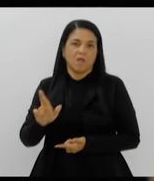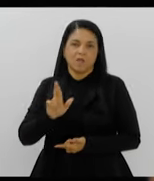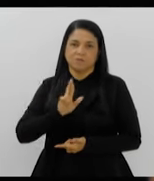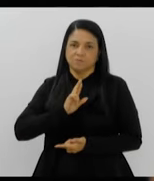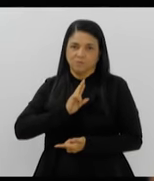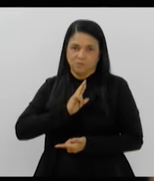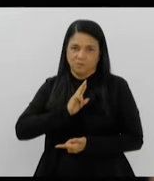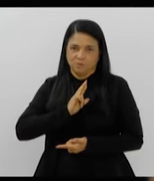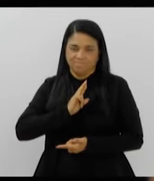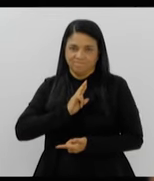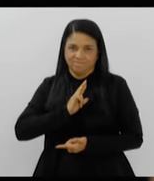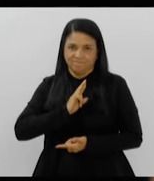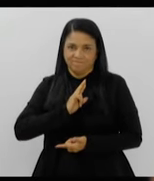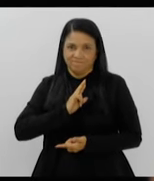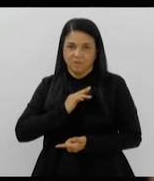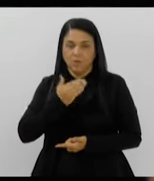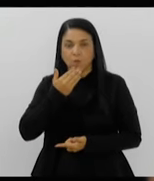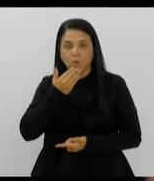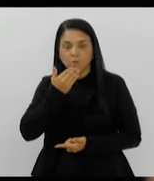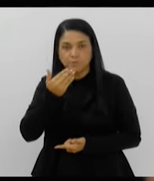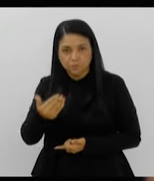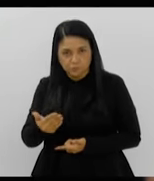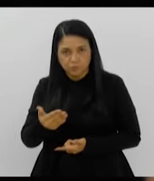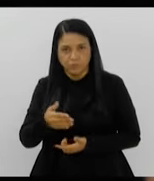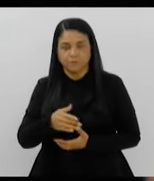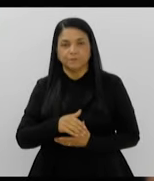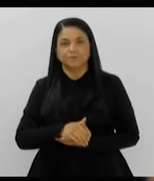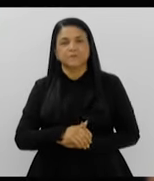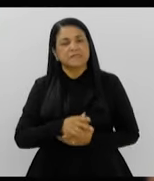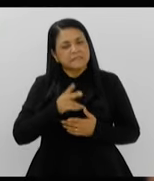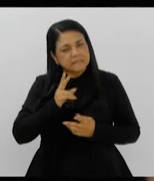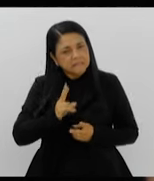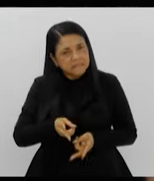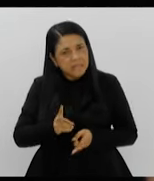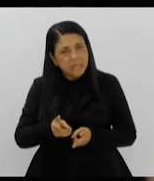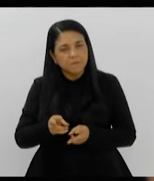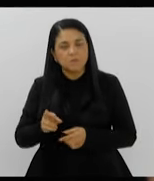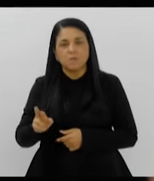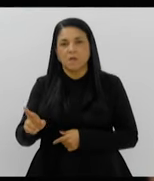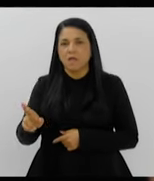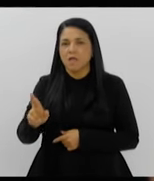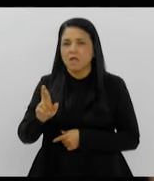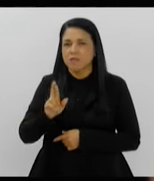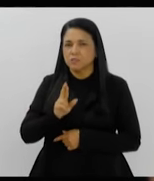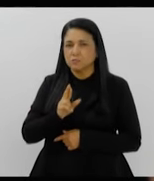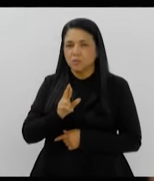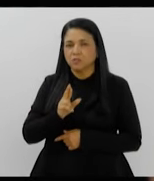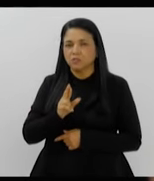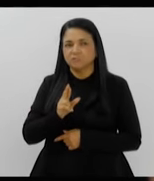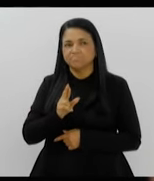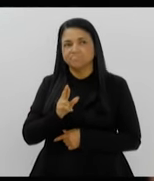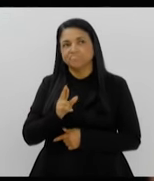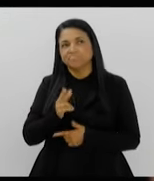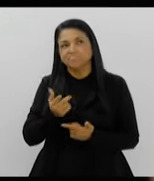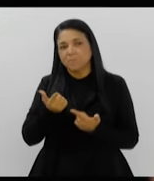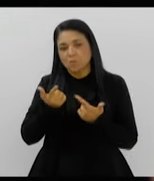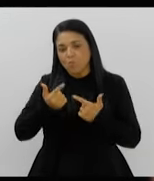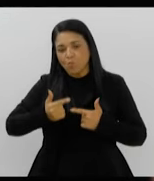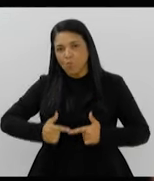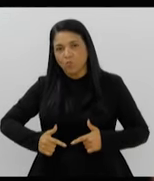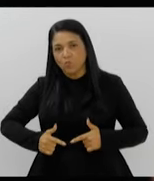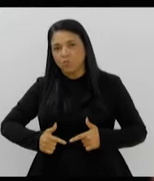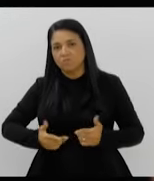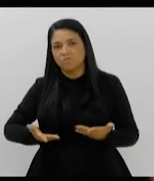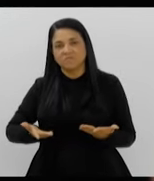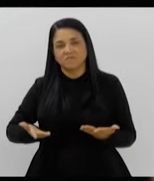resposta quanto a essa solicitação. Sempre uma resposta vazia,